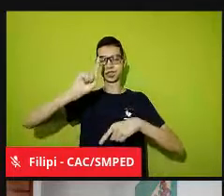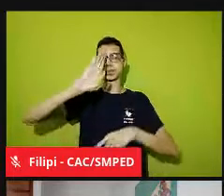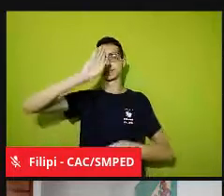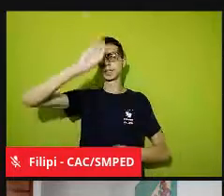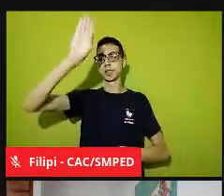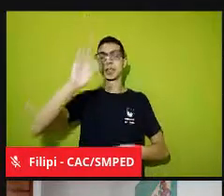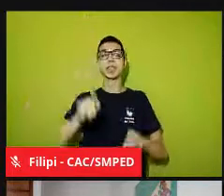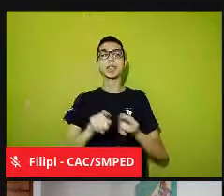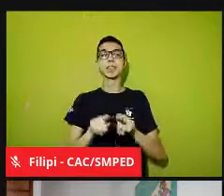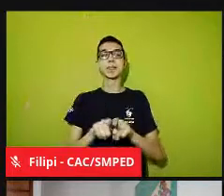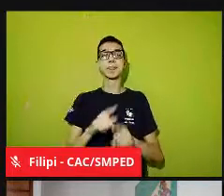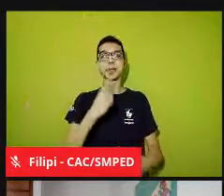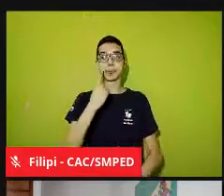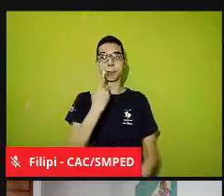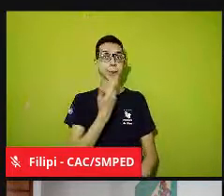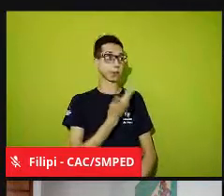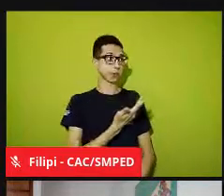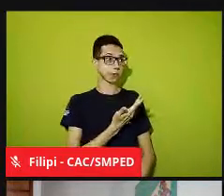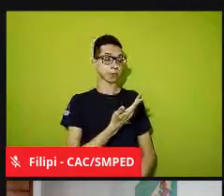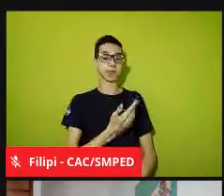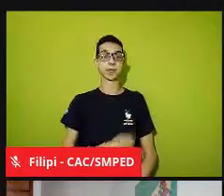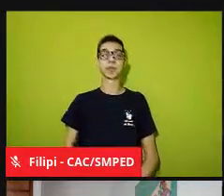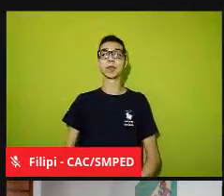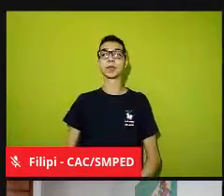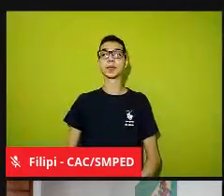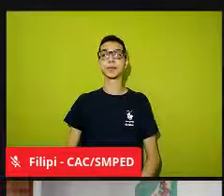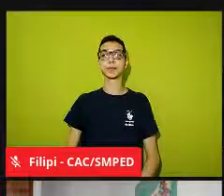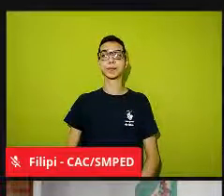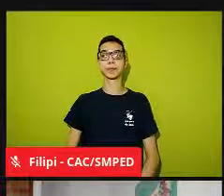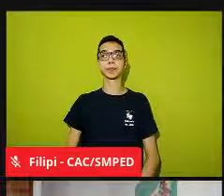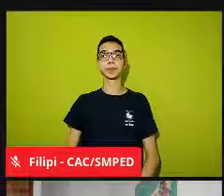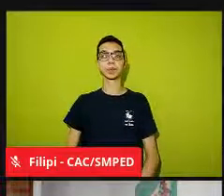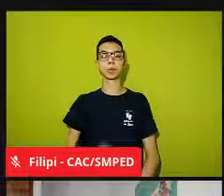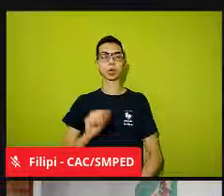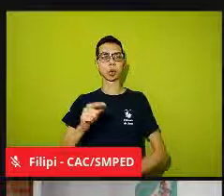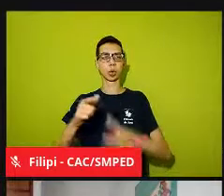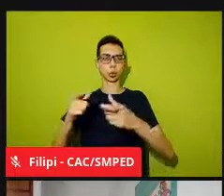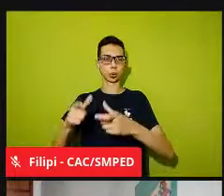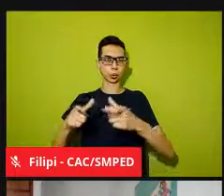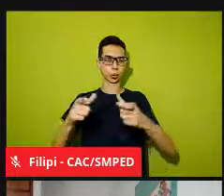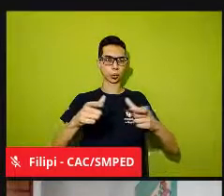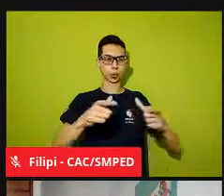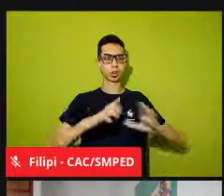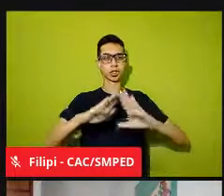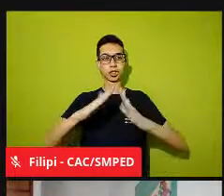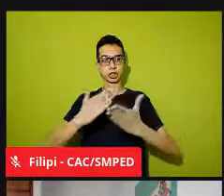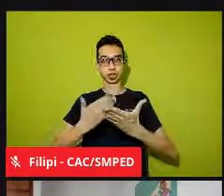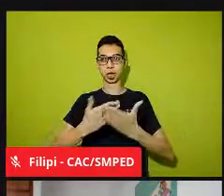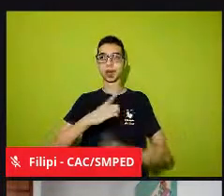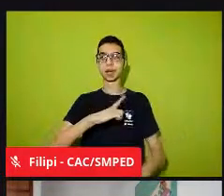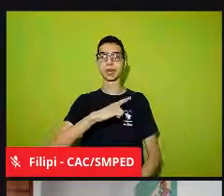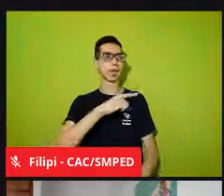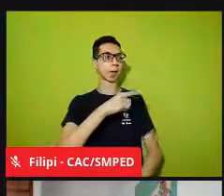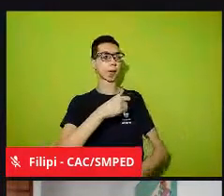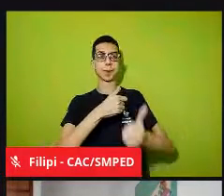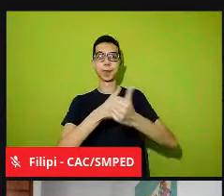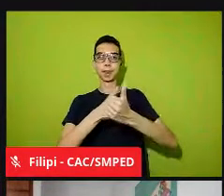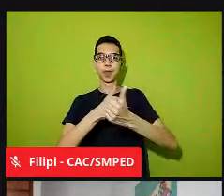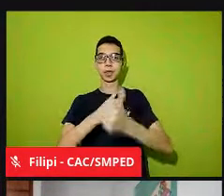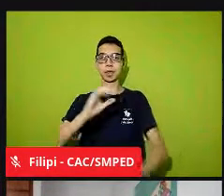aqui, por exemplo, era um outro tipo de intervenção que a gente... Esse daqui é o conjunto de escolas que está justamente aqui, do lado do céu, né? O céu